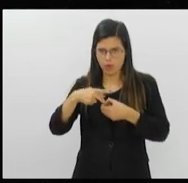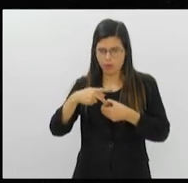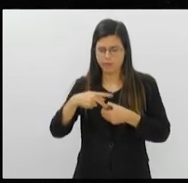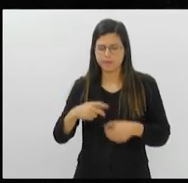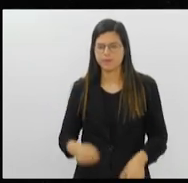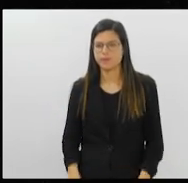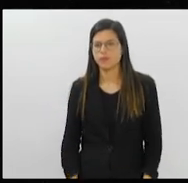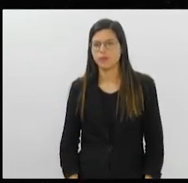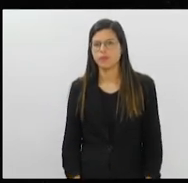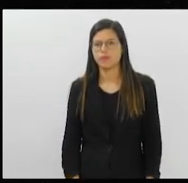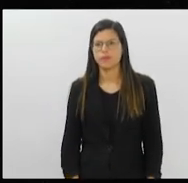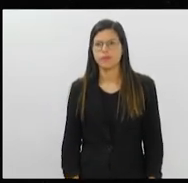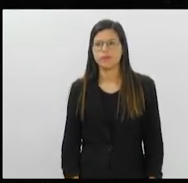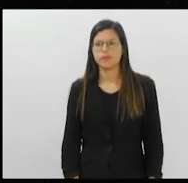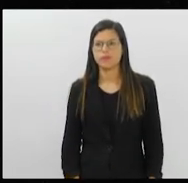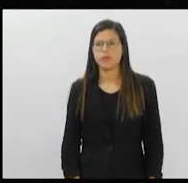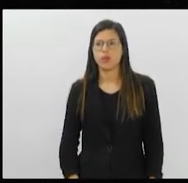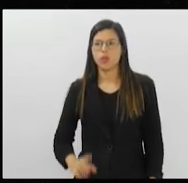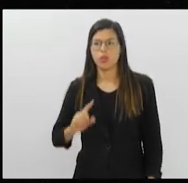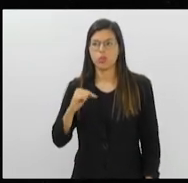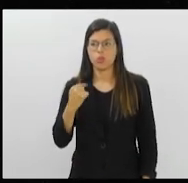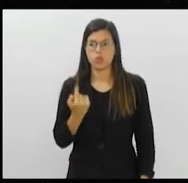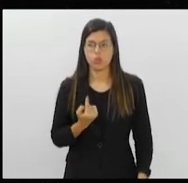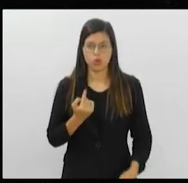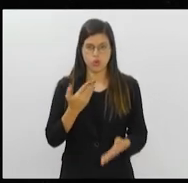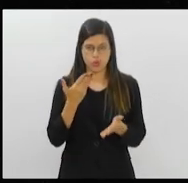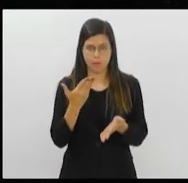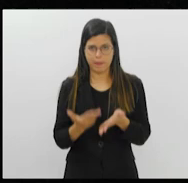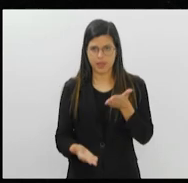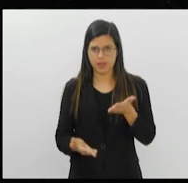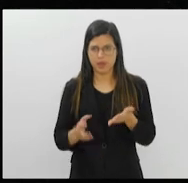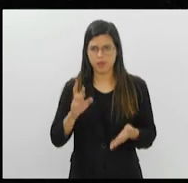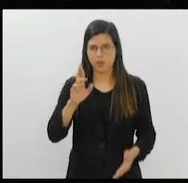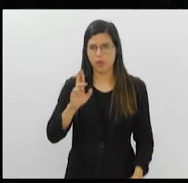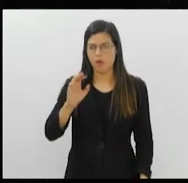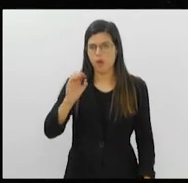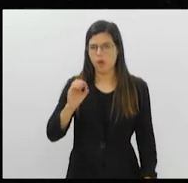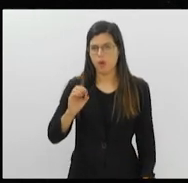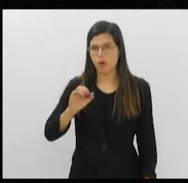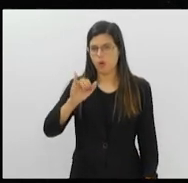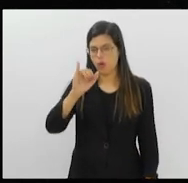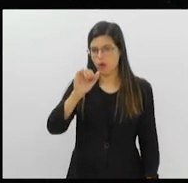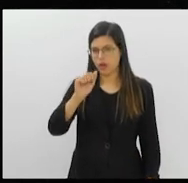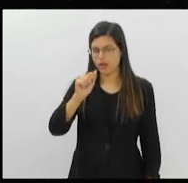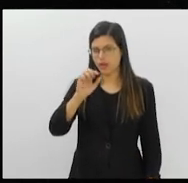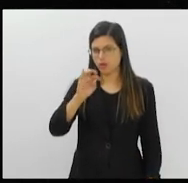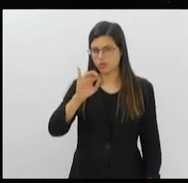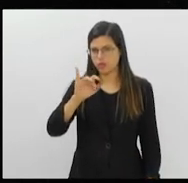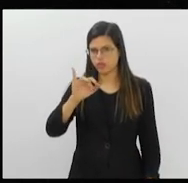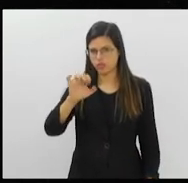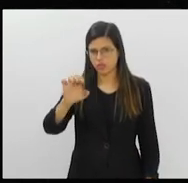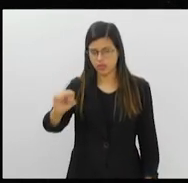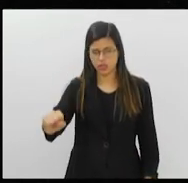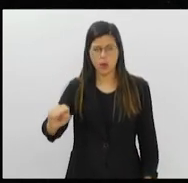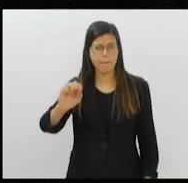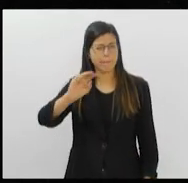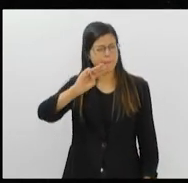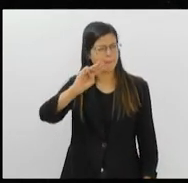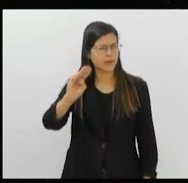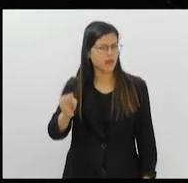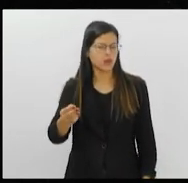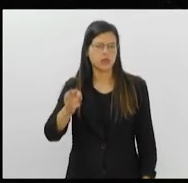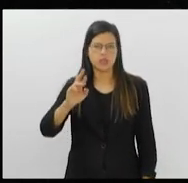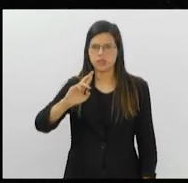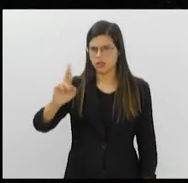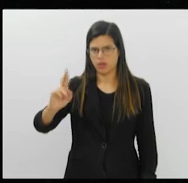Nós perdemos de royalties, participações especiais, milhões e milhões de